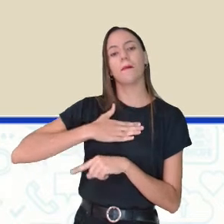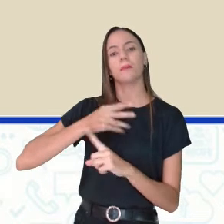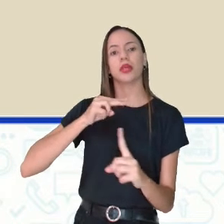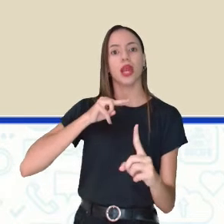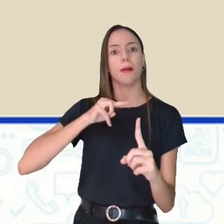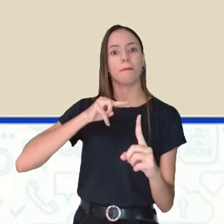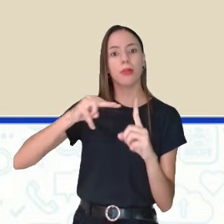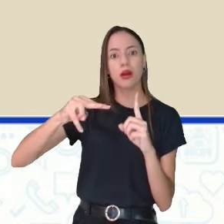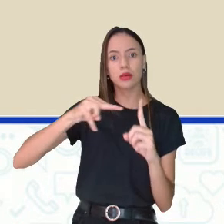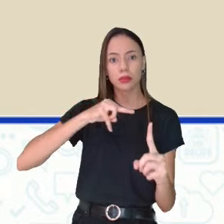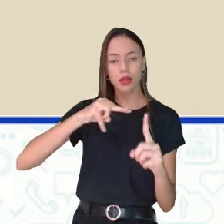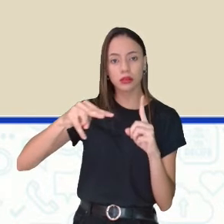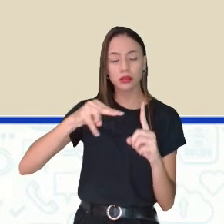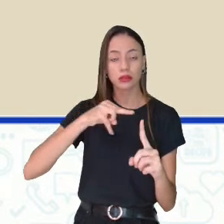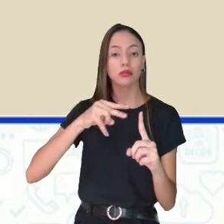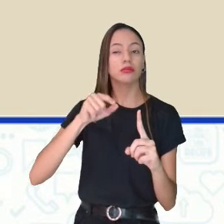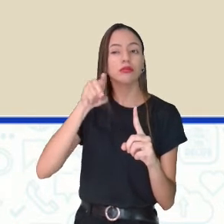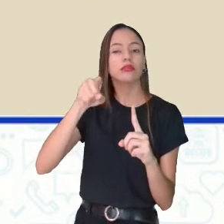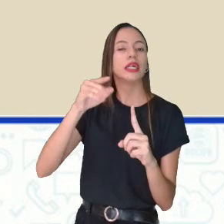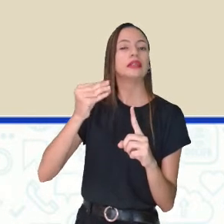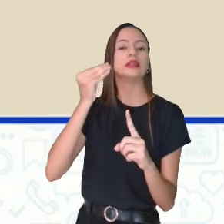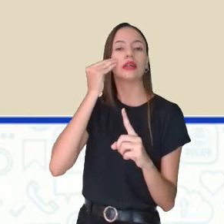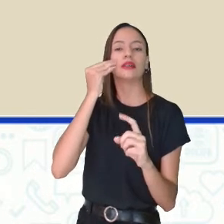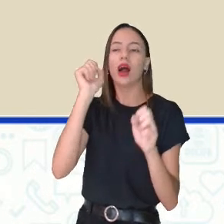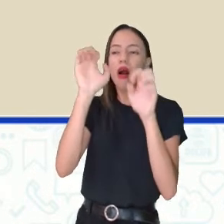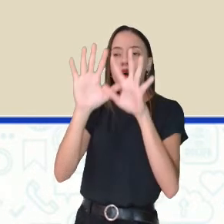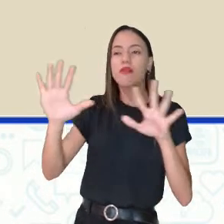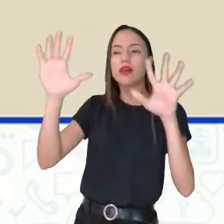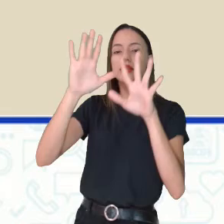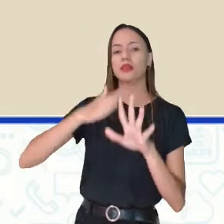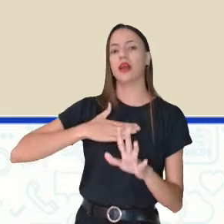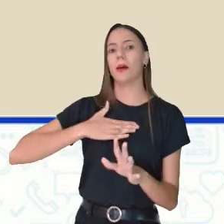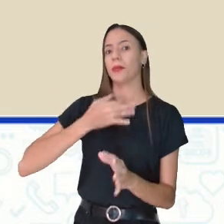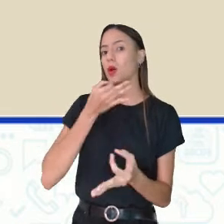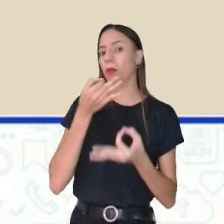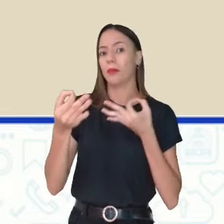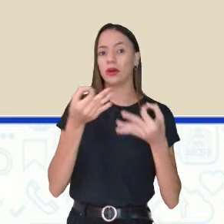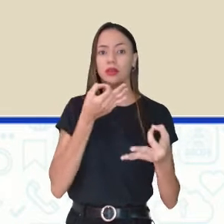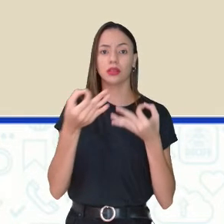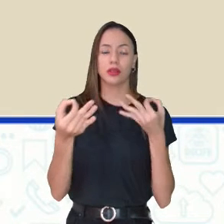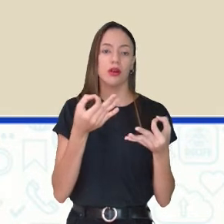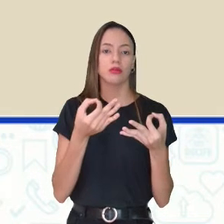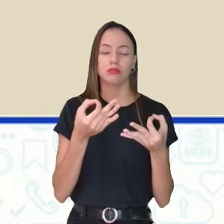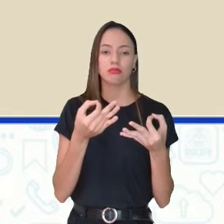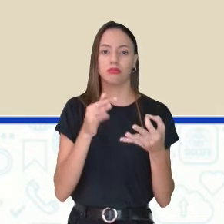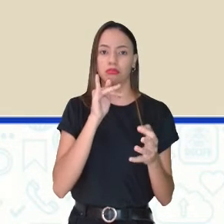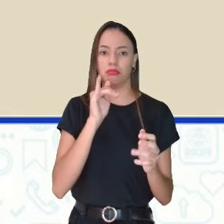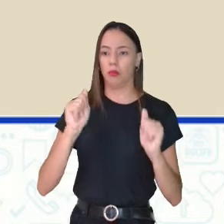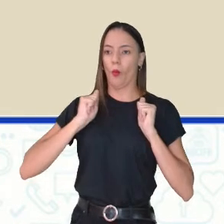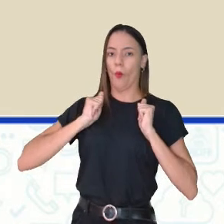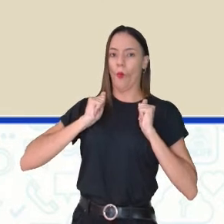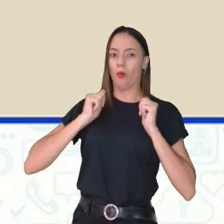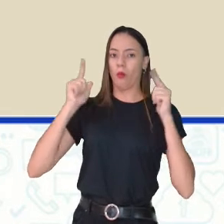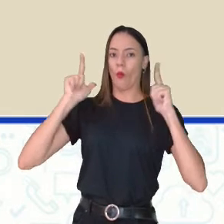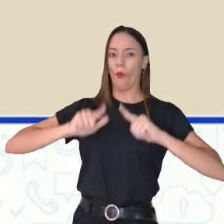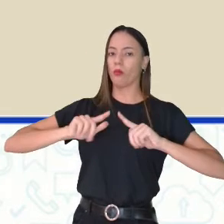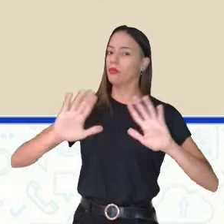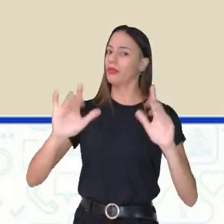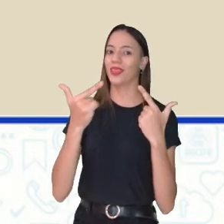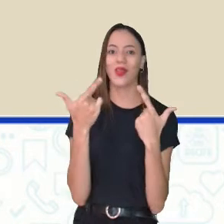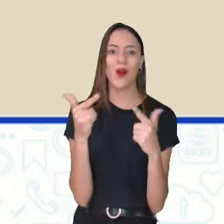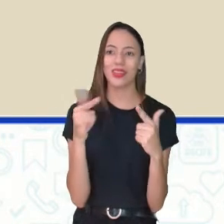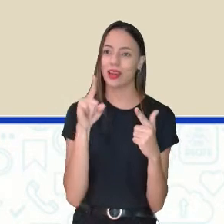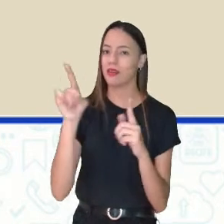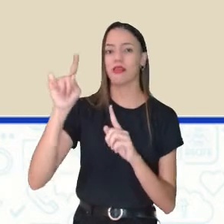convincente um determinado ponto de vista. Não há parcialidade na dissertação